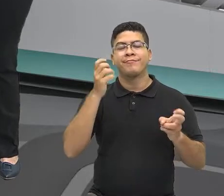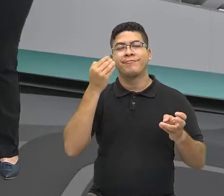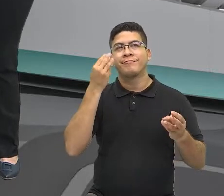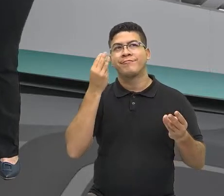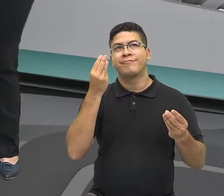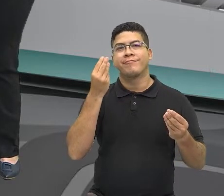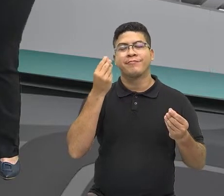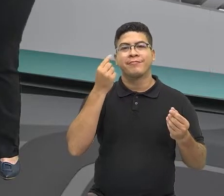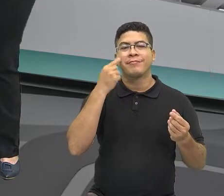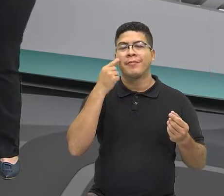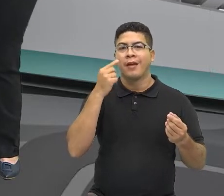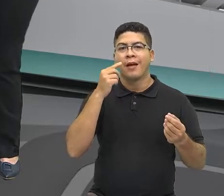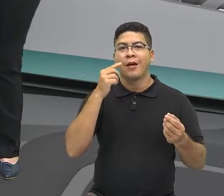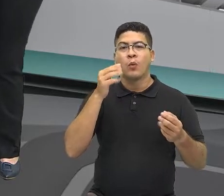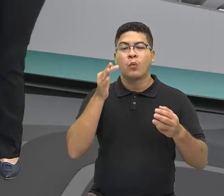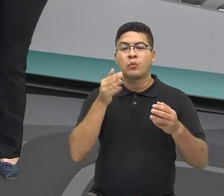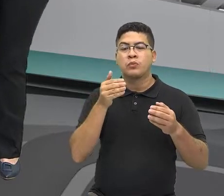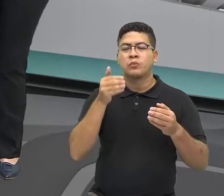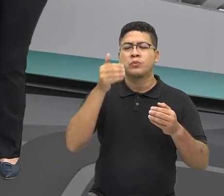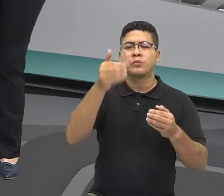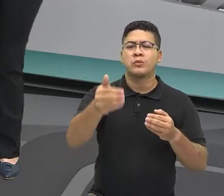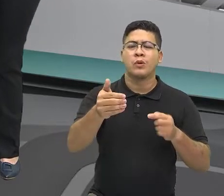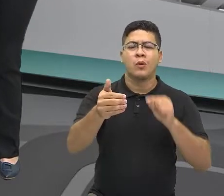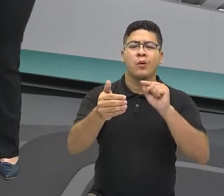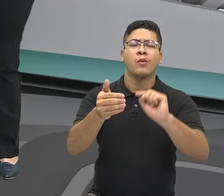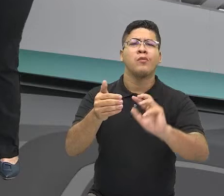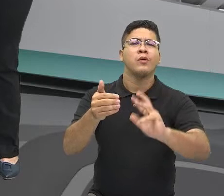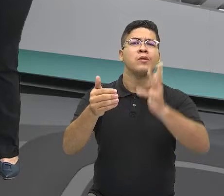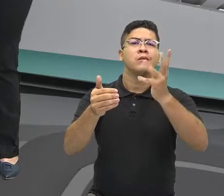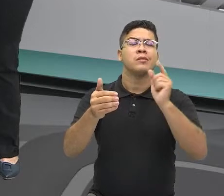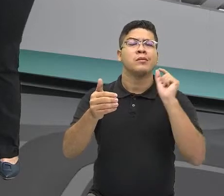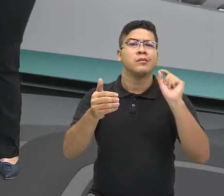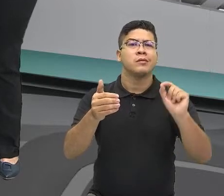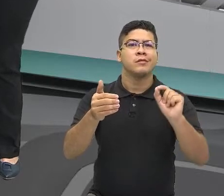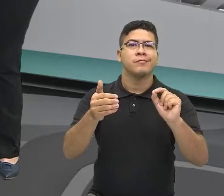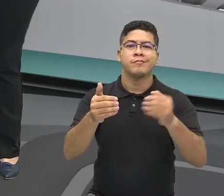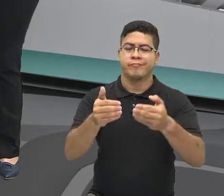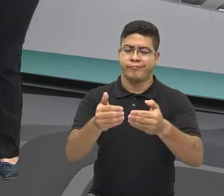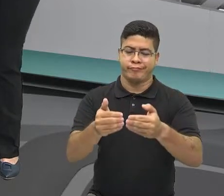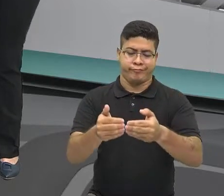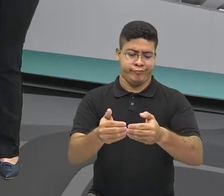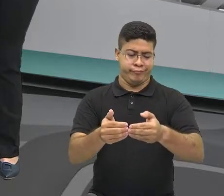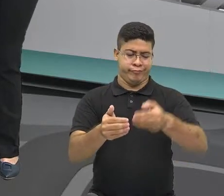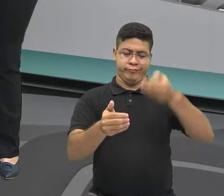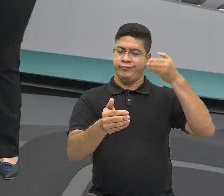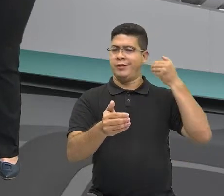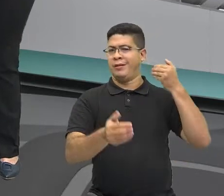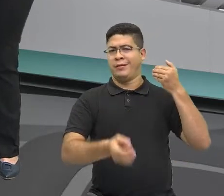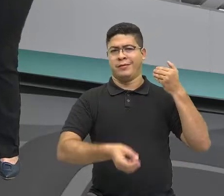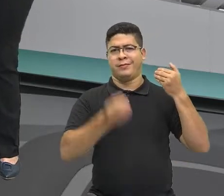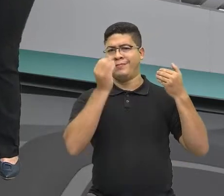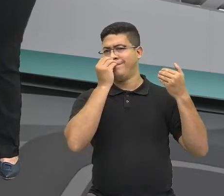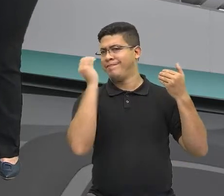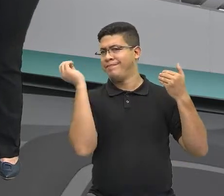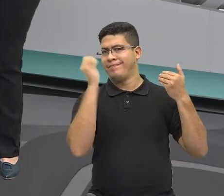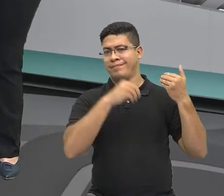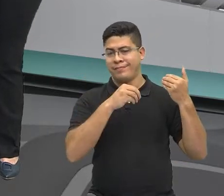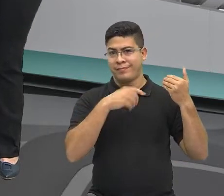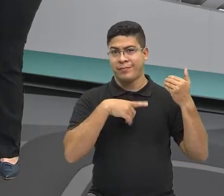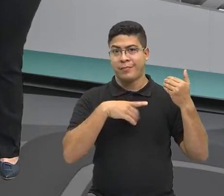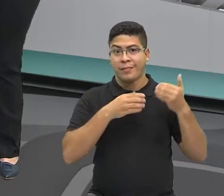o que poderia vir, deixar tudo para trás, tudo que já tinha sido feito, né?